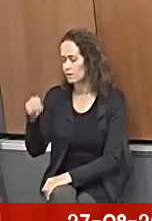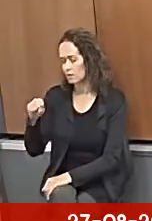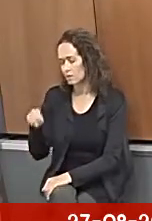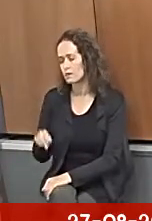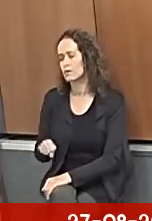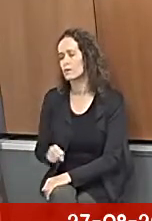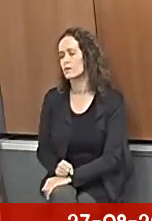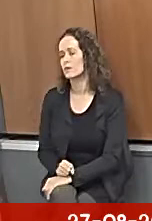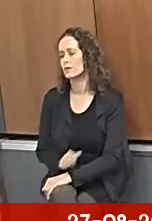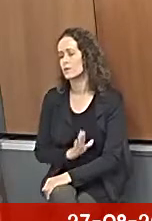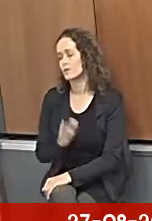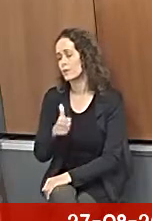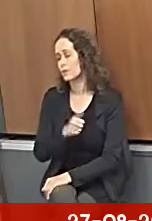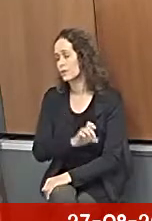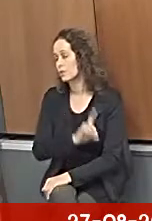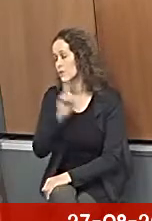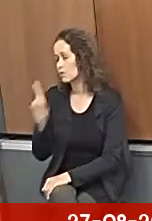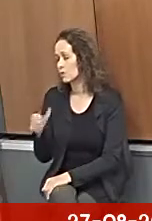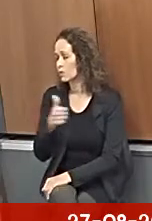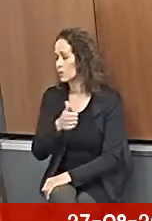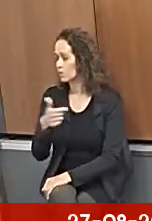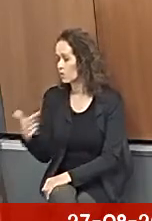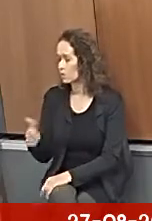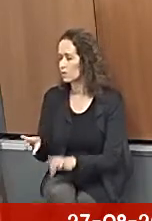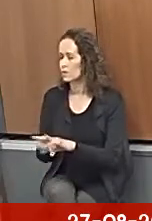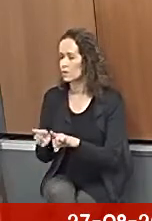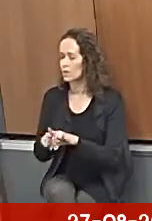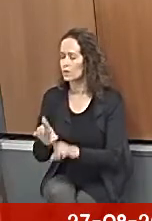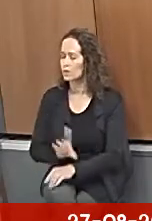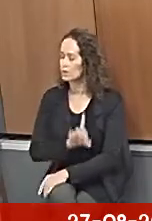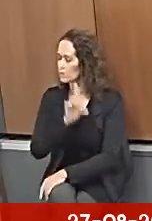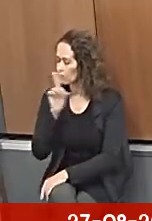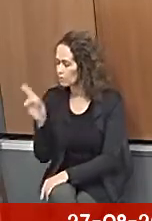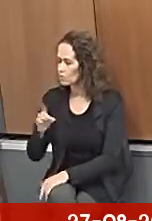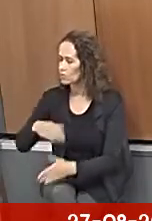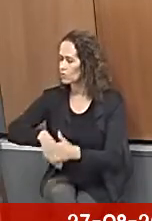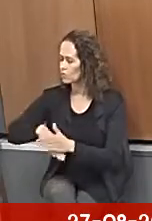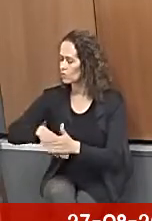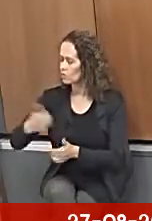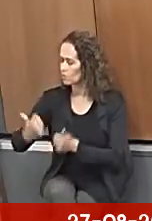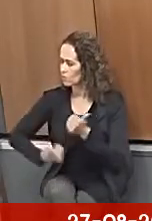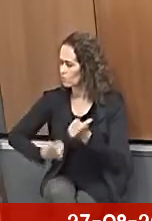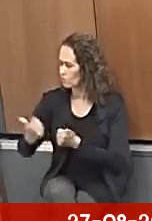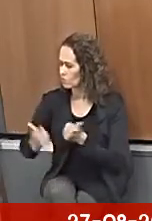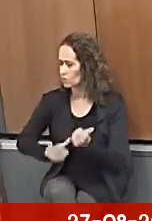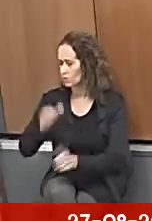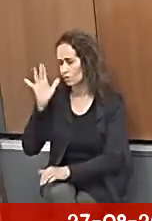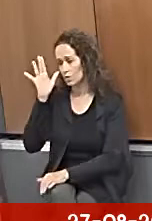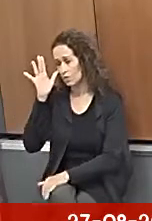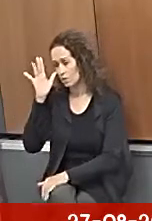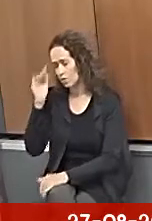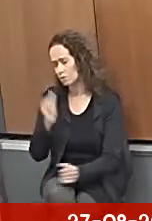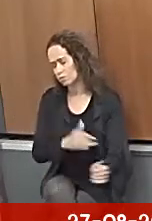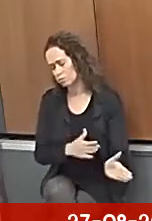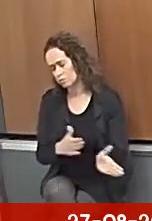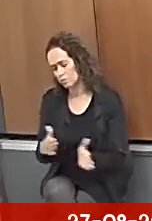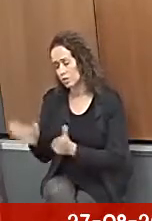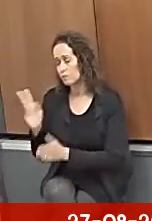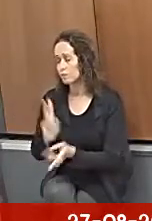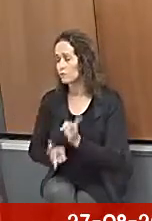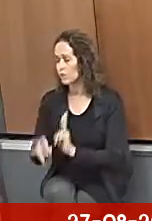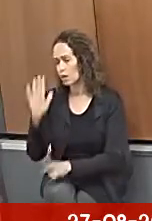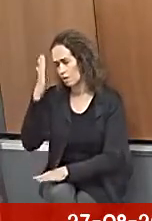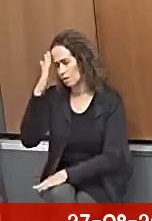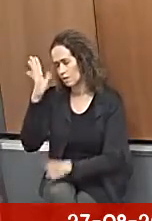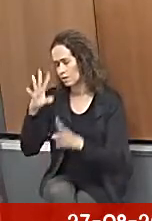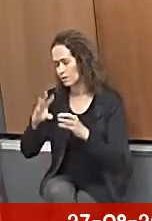tanto dia 12 enquanto outro dia num dia de jogo e vem aí de uma caminhada muito grande eu entendo bem disso